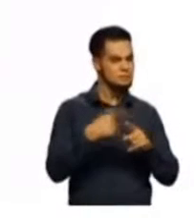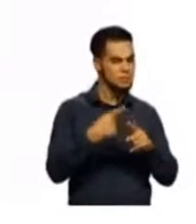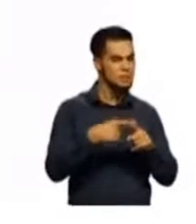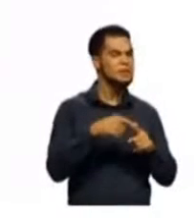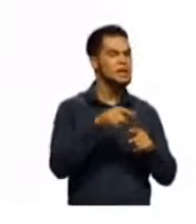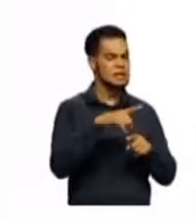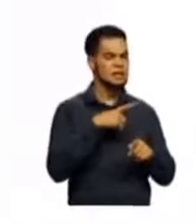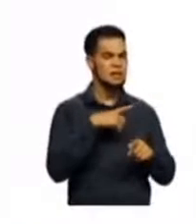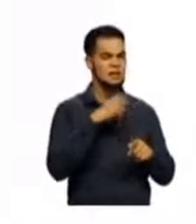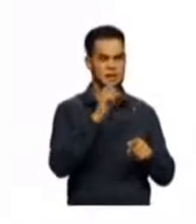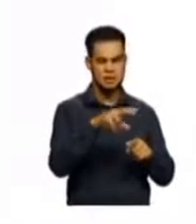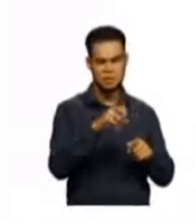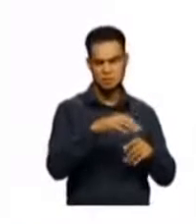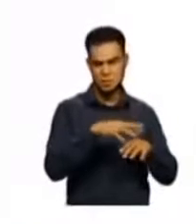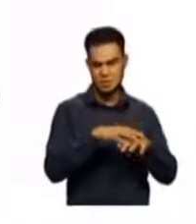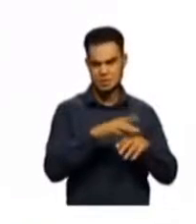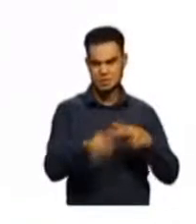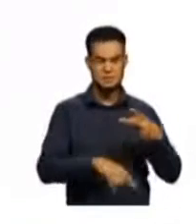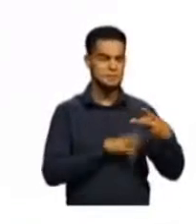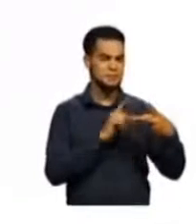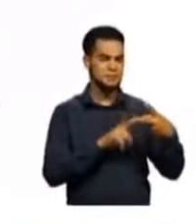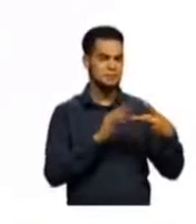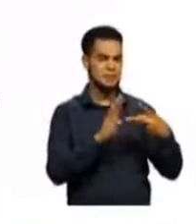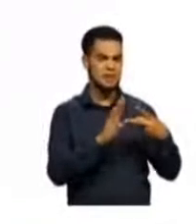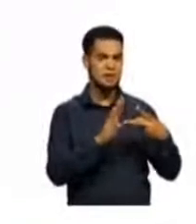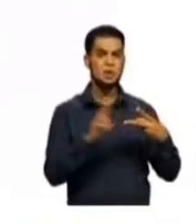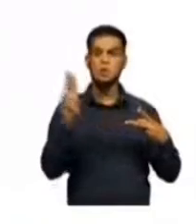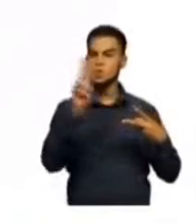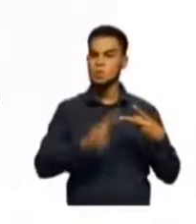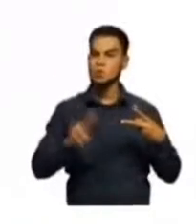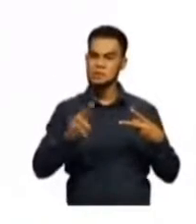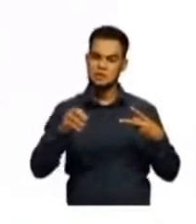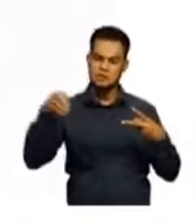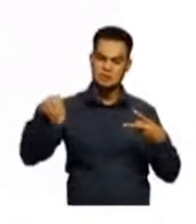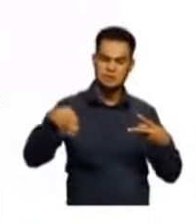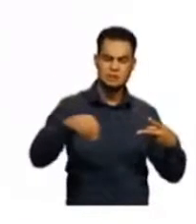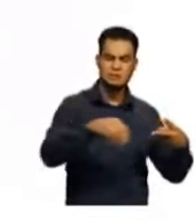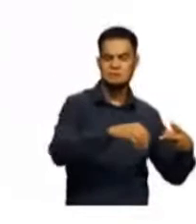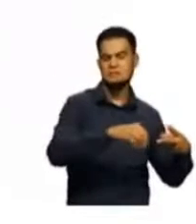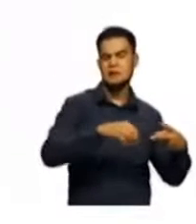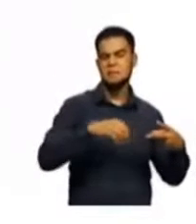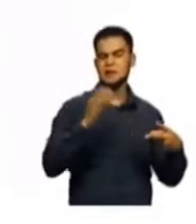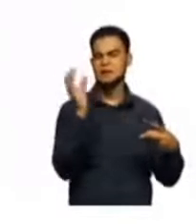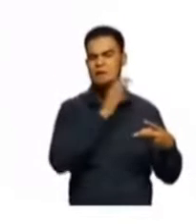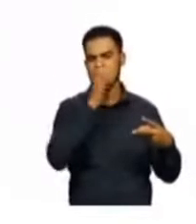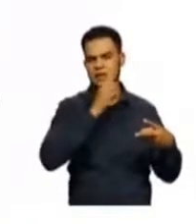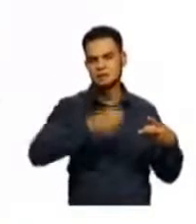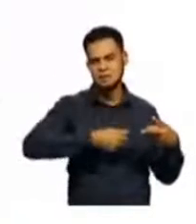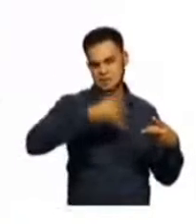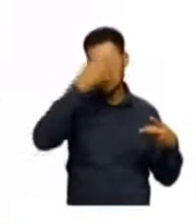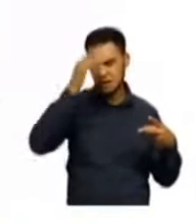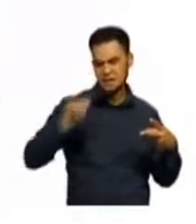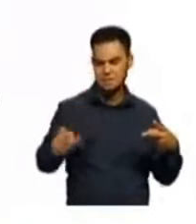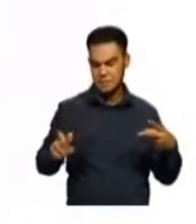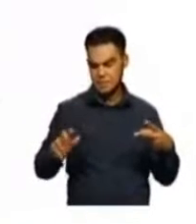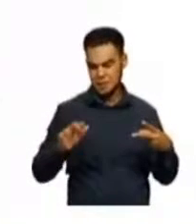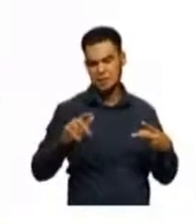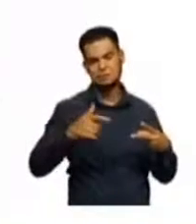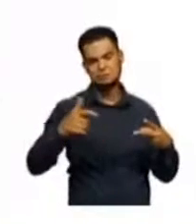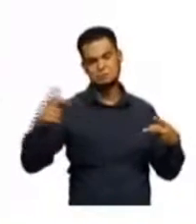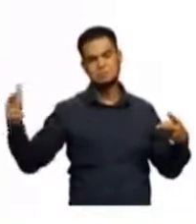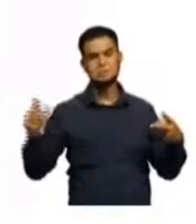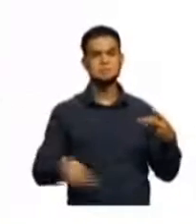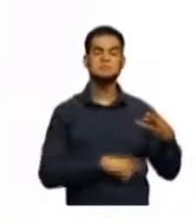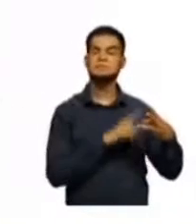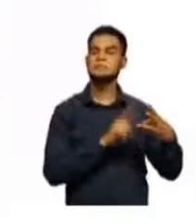doença. B. A utilização de adubos químicos na agricultura que aceleram o ciclo reprodutivo do barbeiro. C.